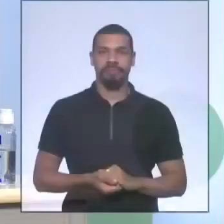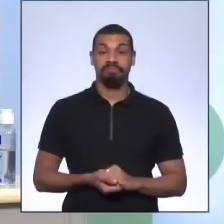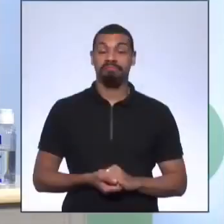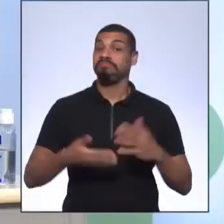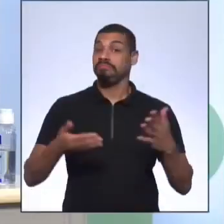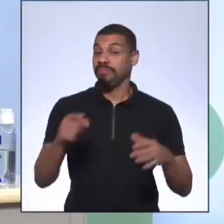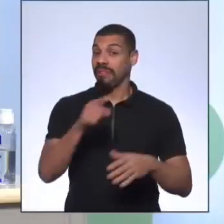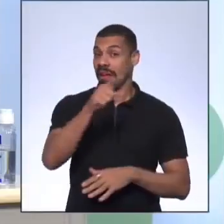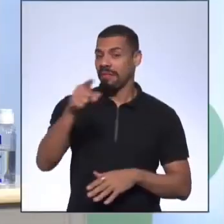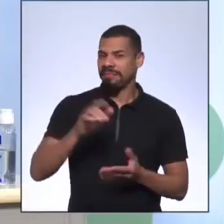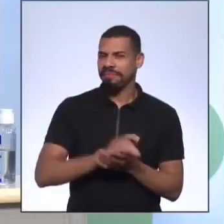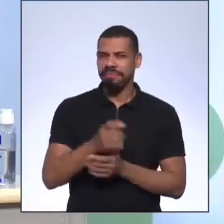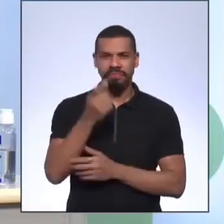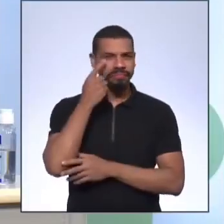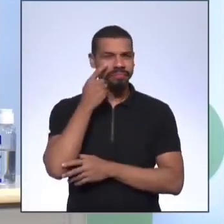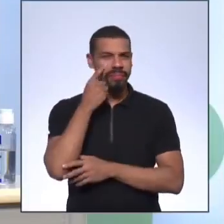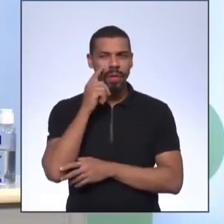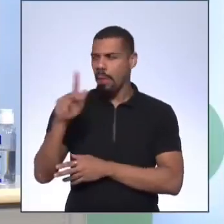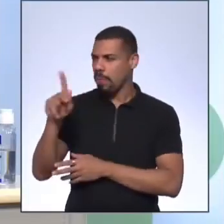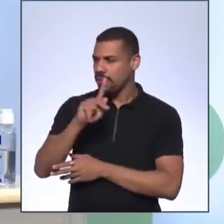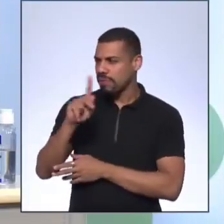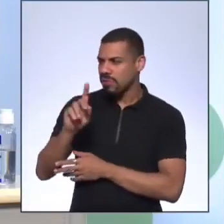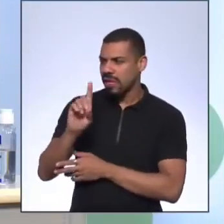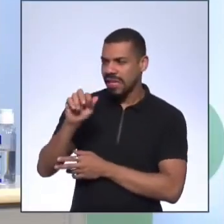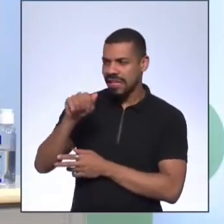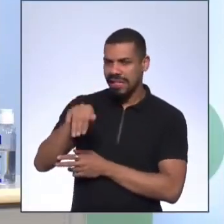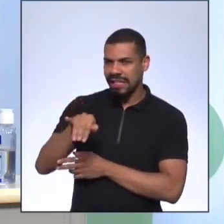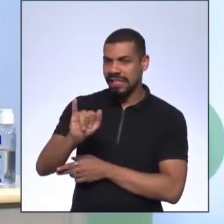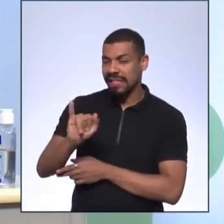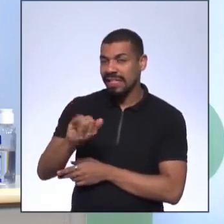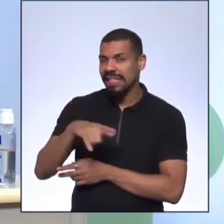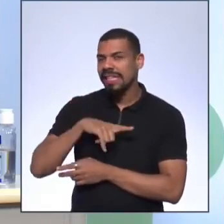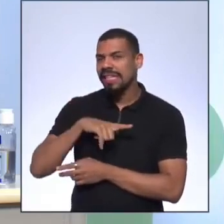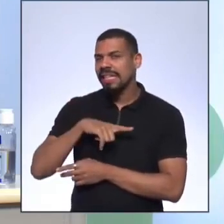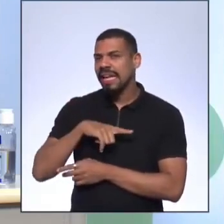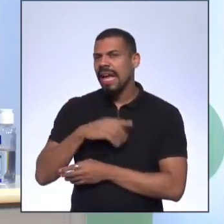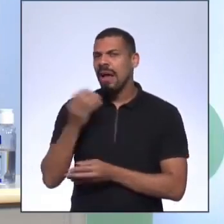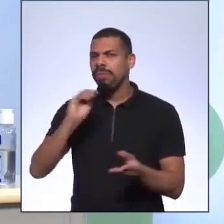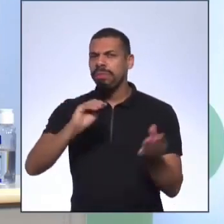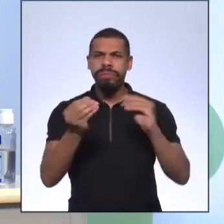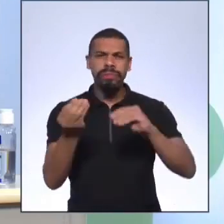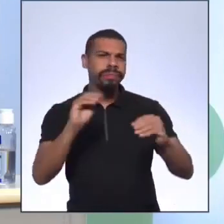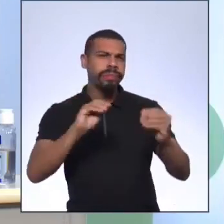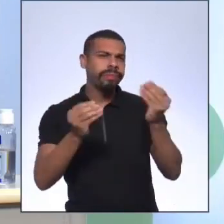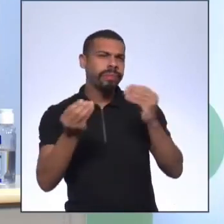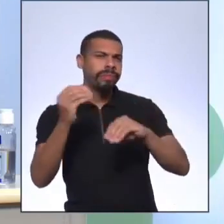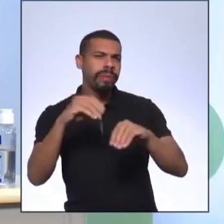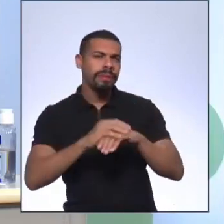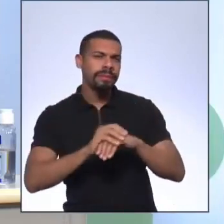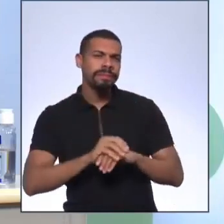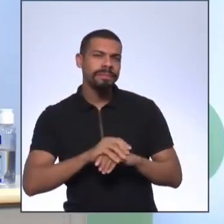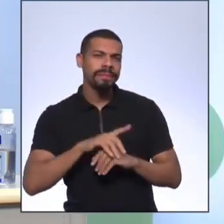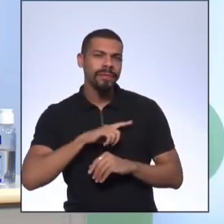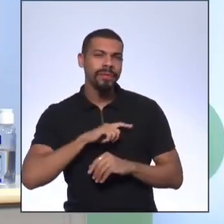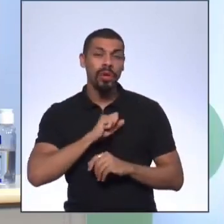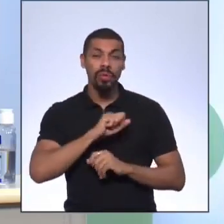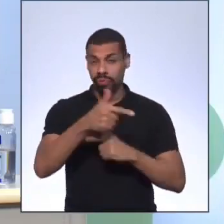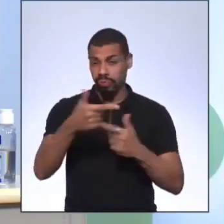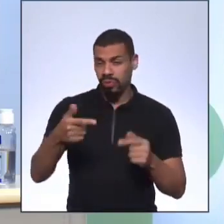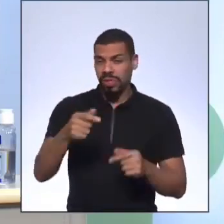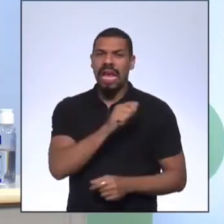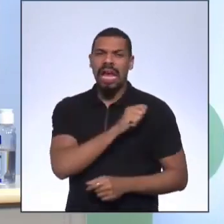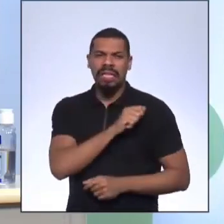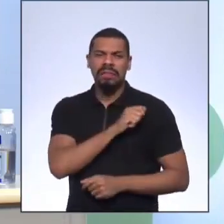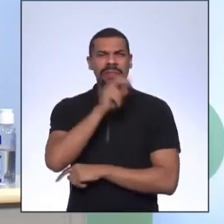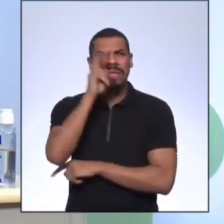É isso aí, pessoal. Olha só, professora Dani, olha o que nós tivemos aqui, né? A Kemily e o Luiz disseram que eles se